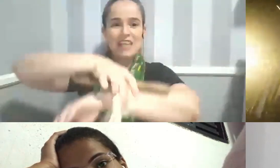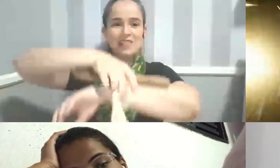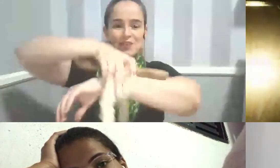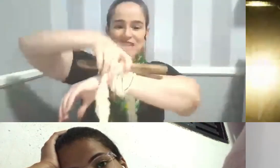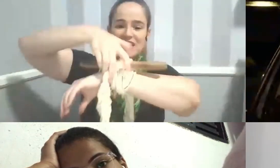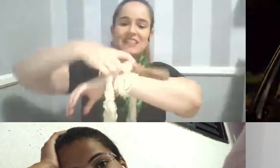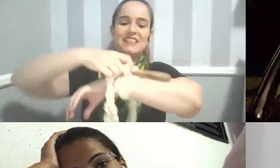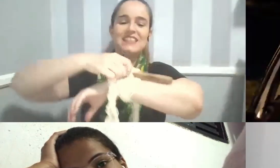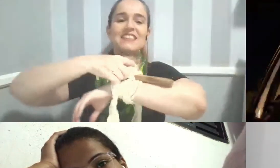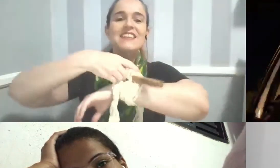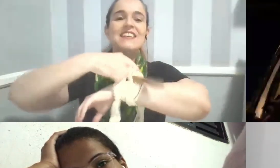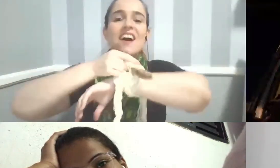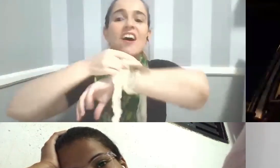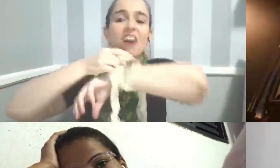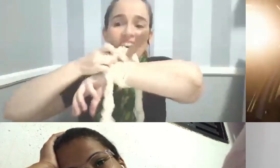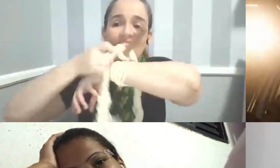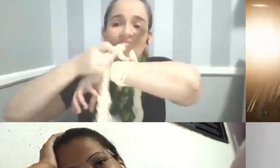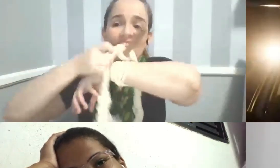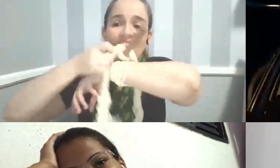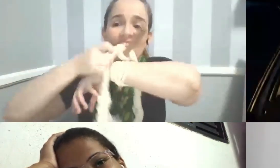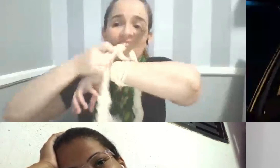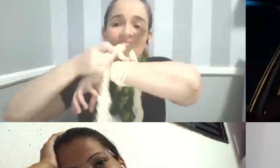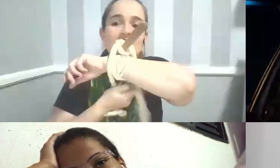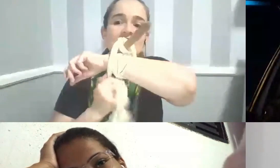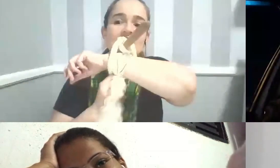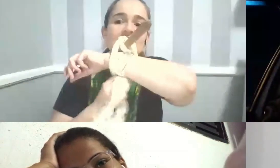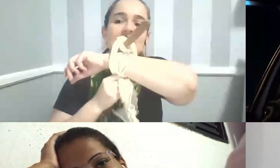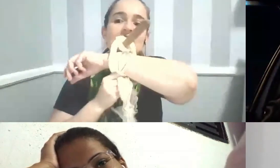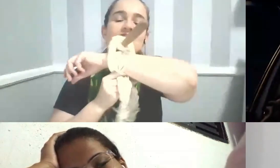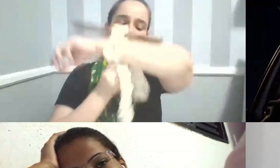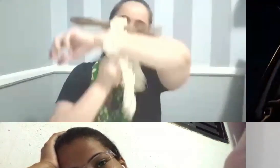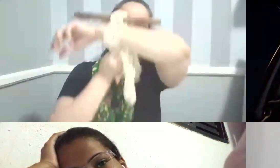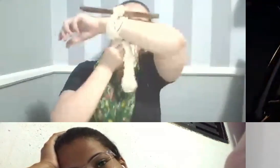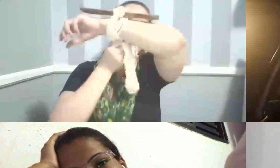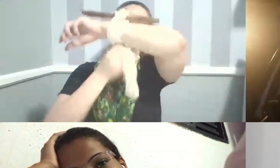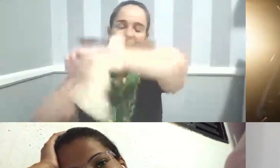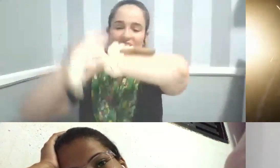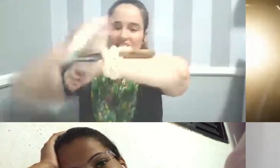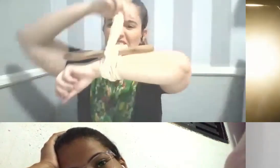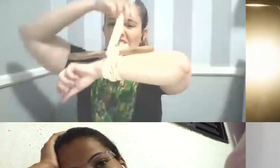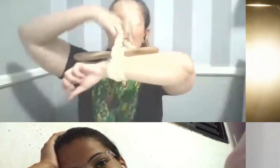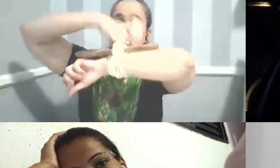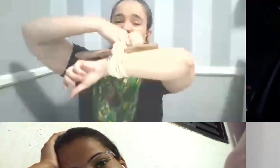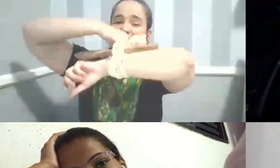agora eu quero ver para amarrar de novo, Jaiane. Ó, seguro.